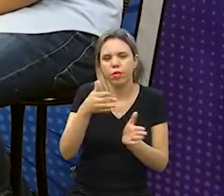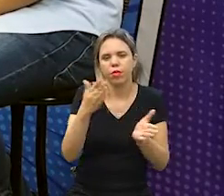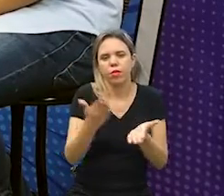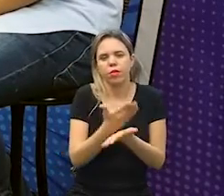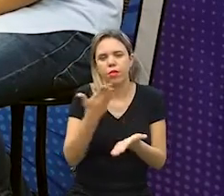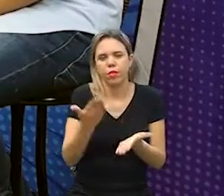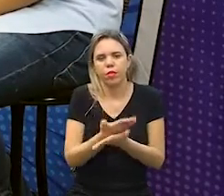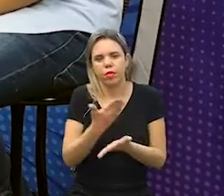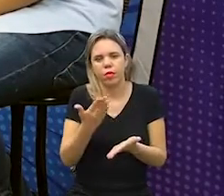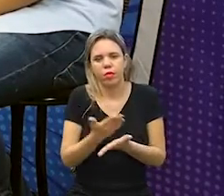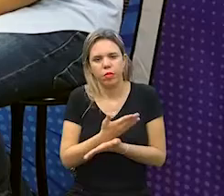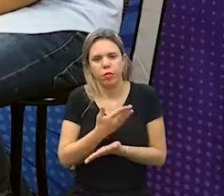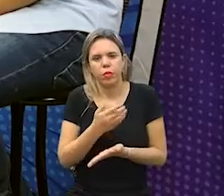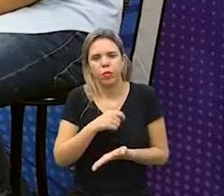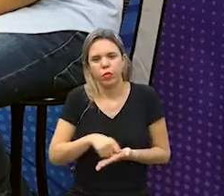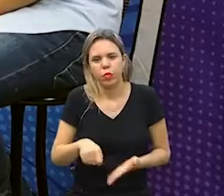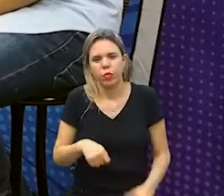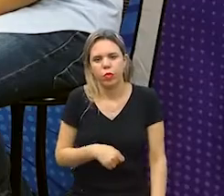muito